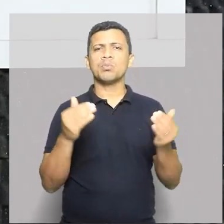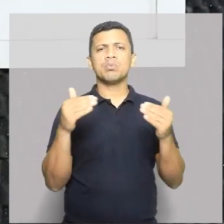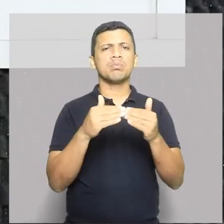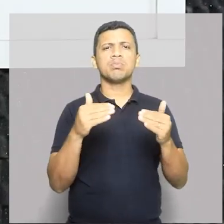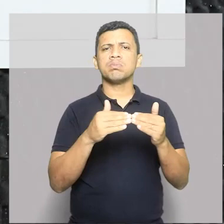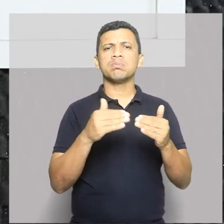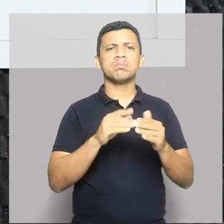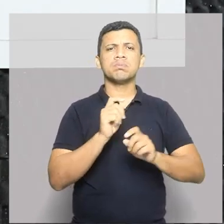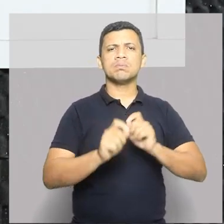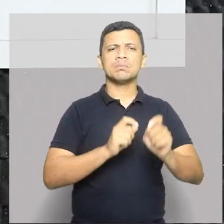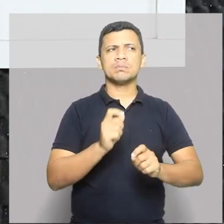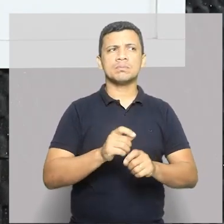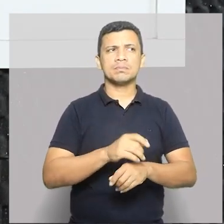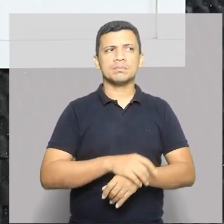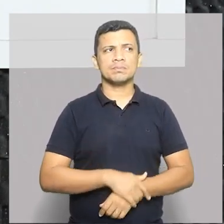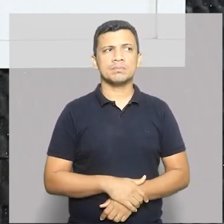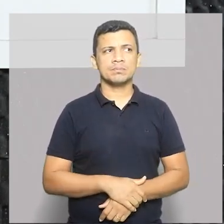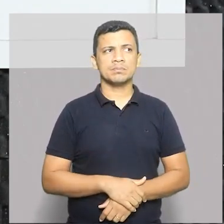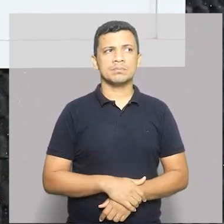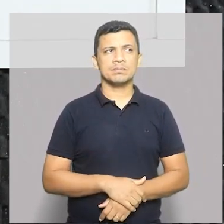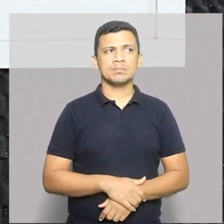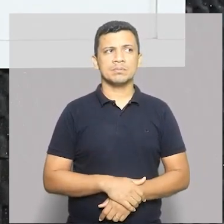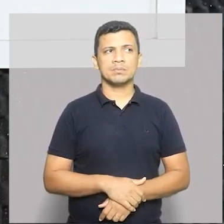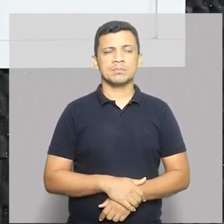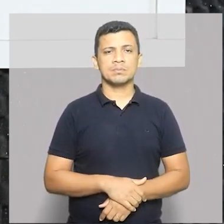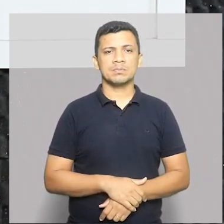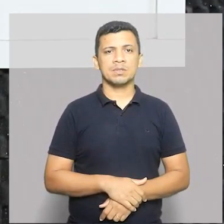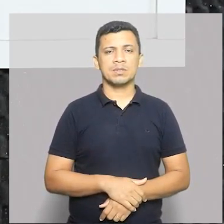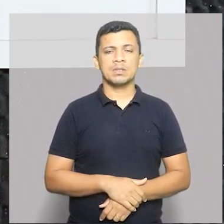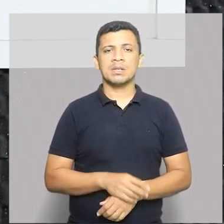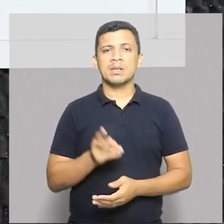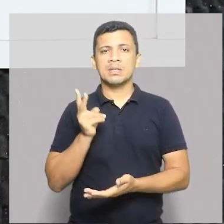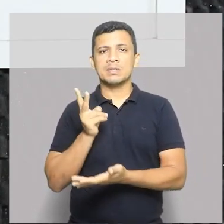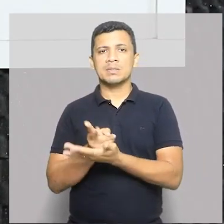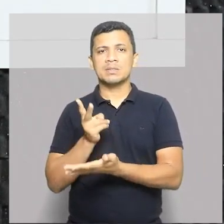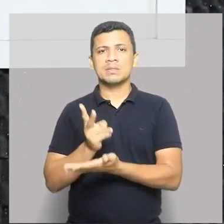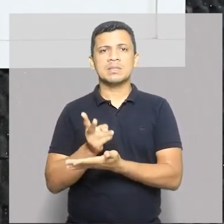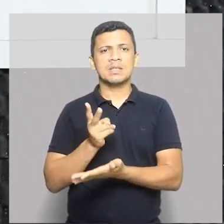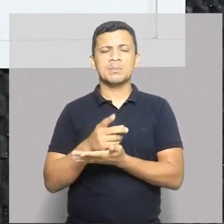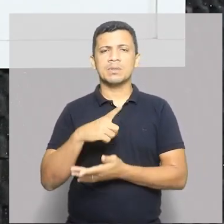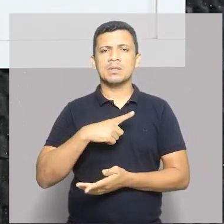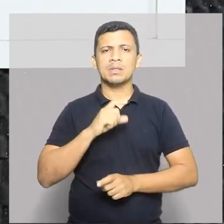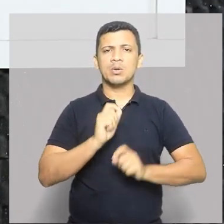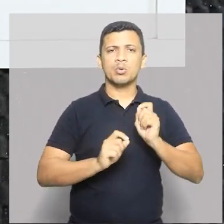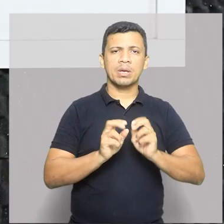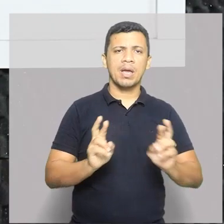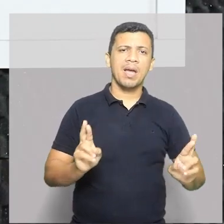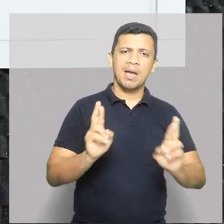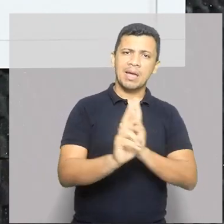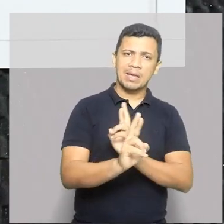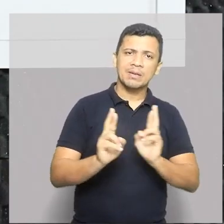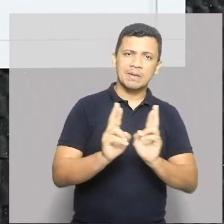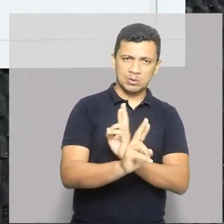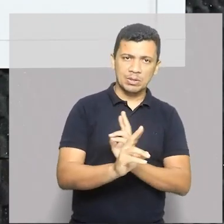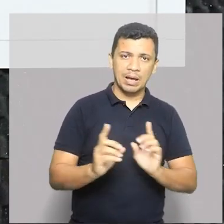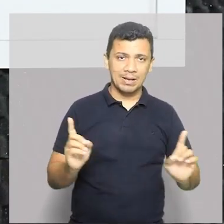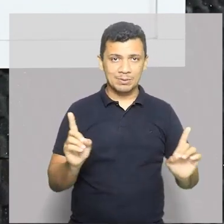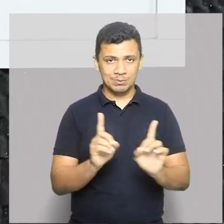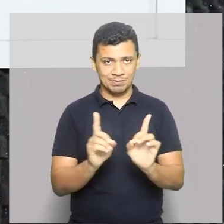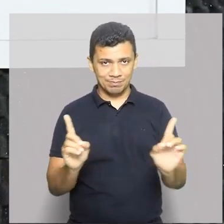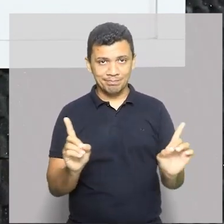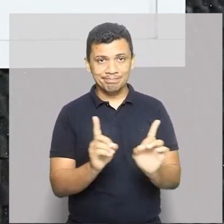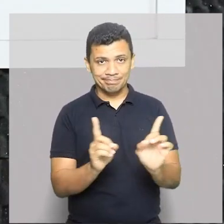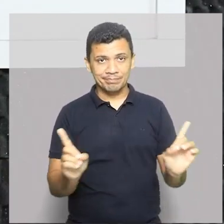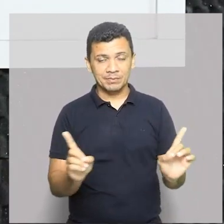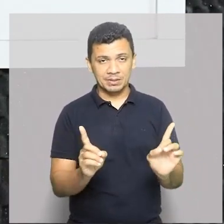justamente associando ao fato que toda vez que nós tivermos que relacionar essas medidas, nós vamos,